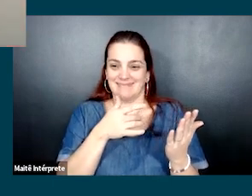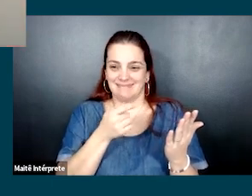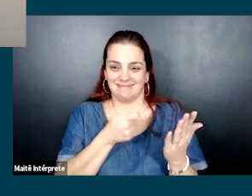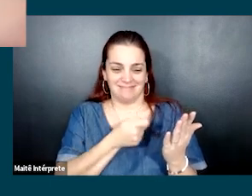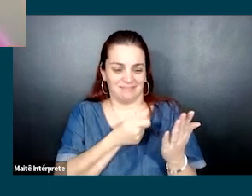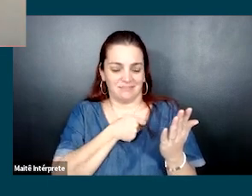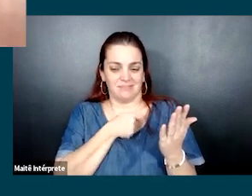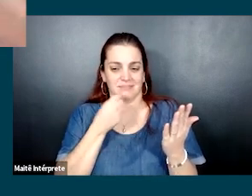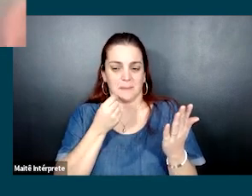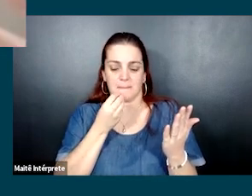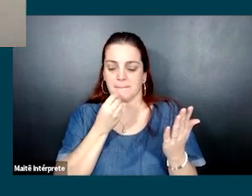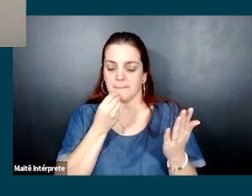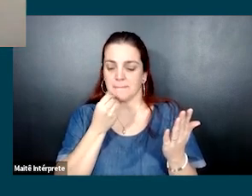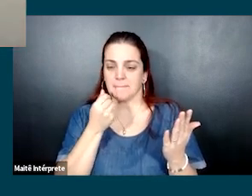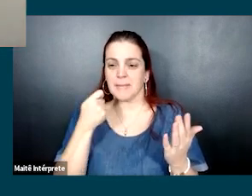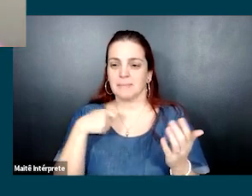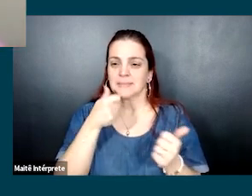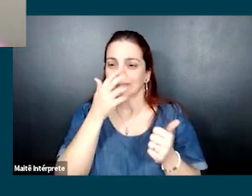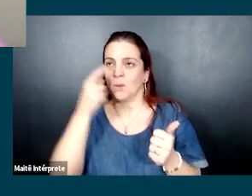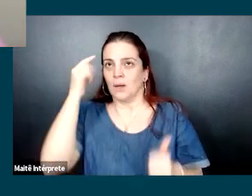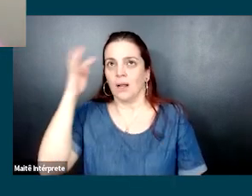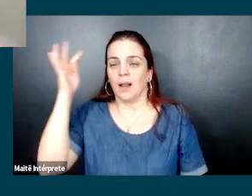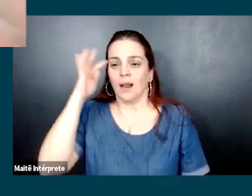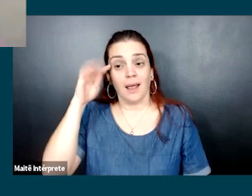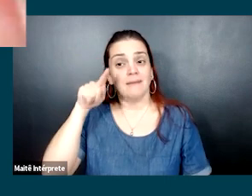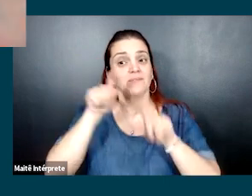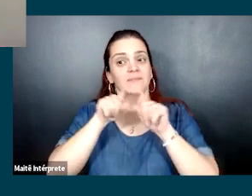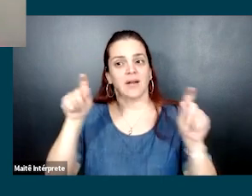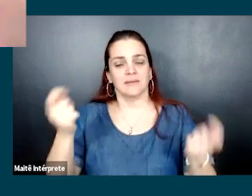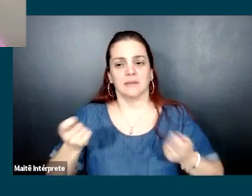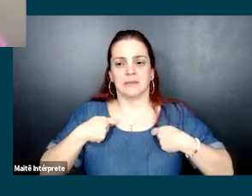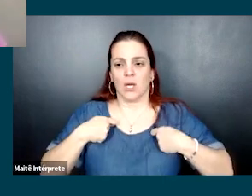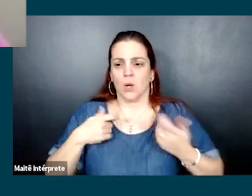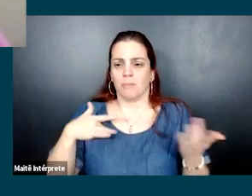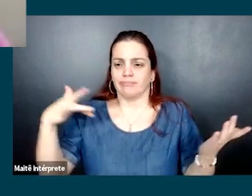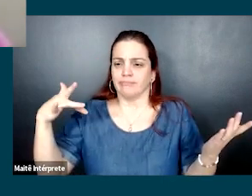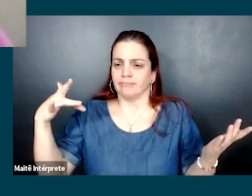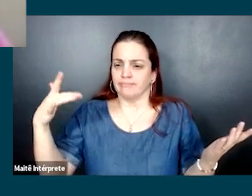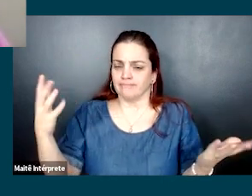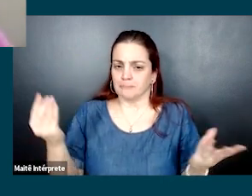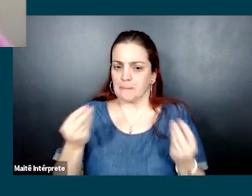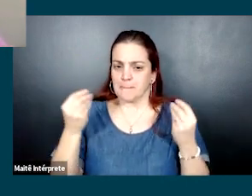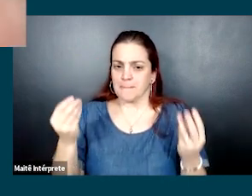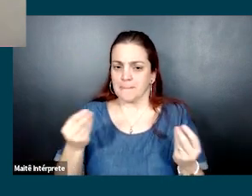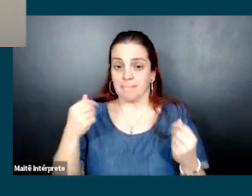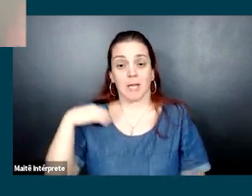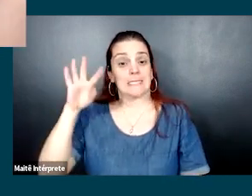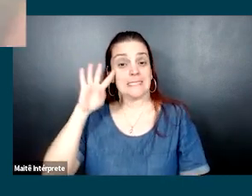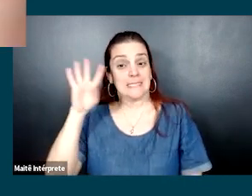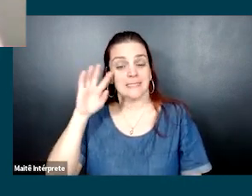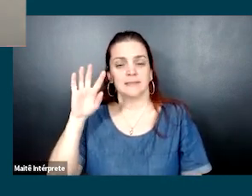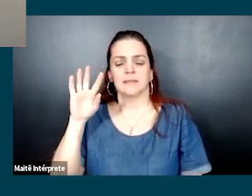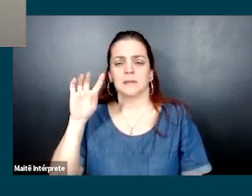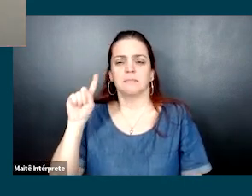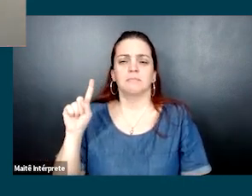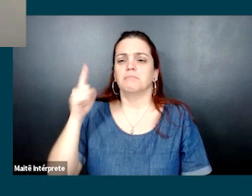de um jeito, e a gente precisa ficar pensando naquilo por um tempo? Pois foi o que aconteceu comigo. Então, eu fiquei nesse tempo nesse